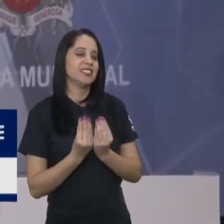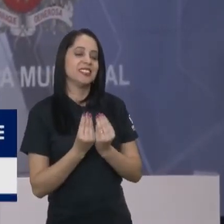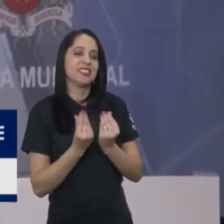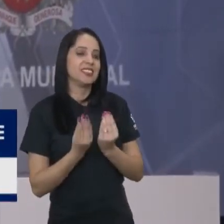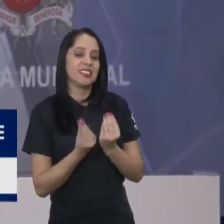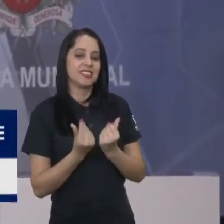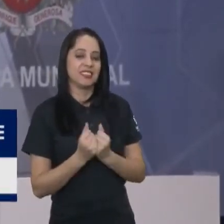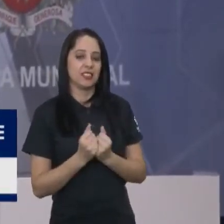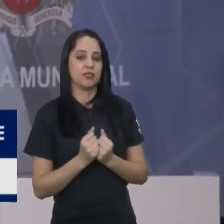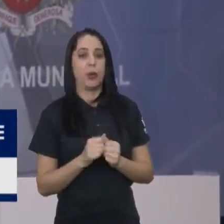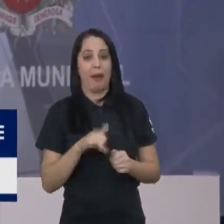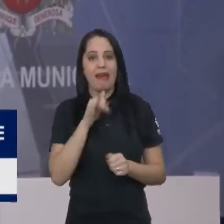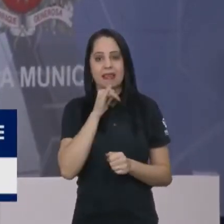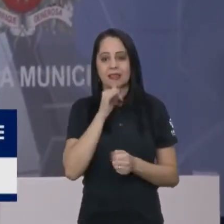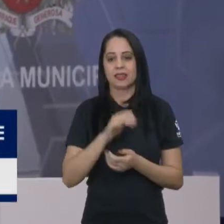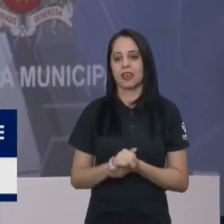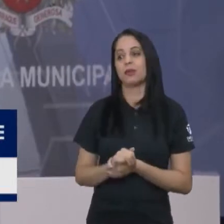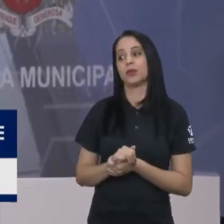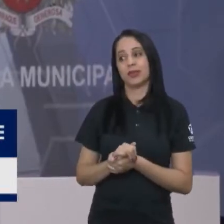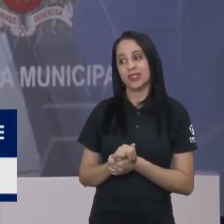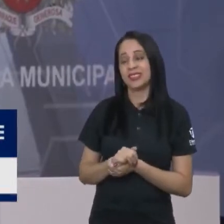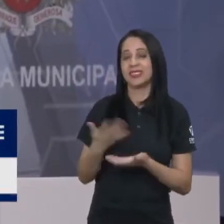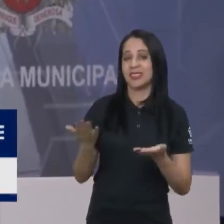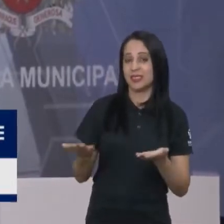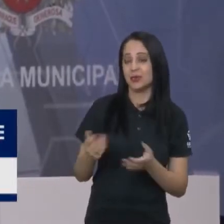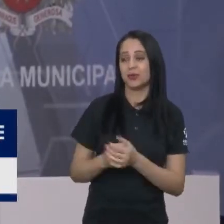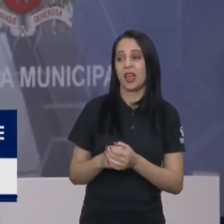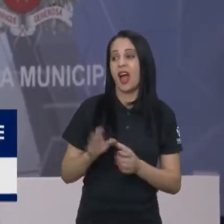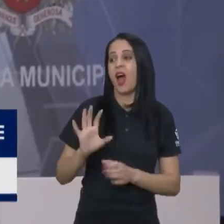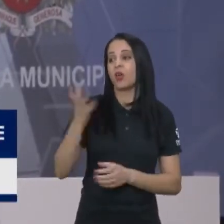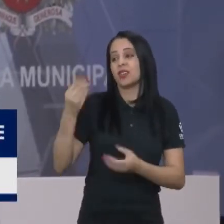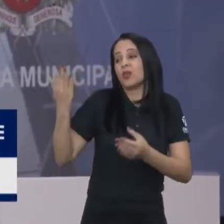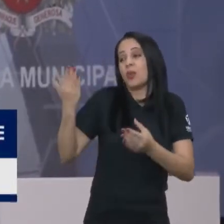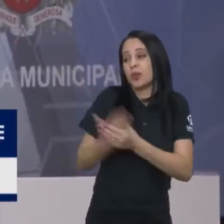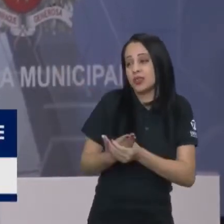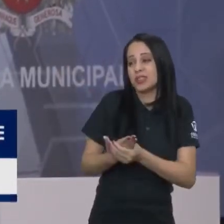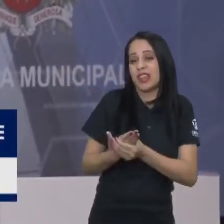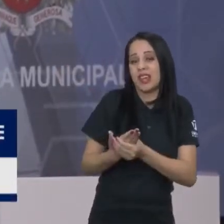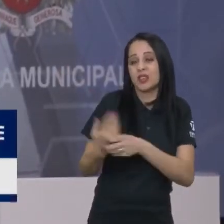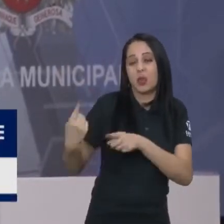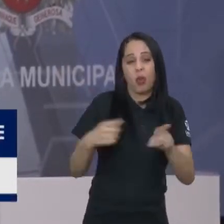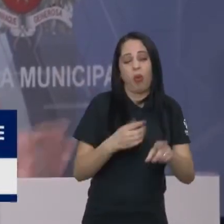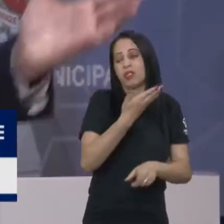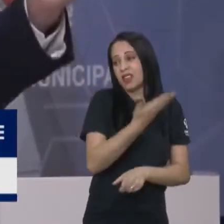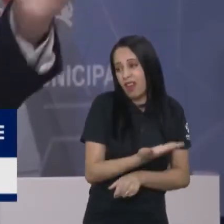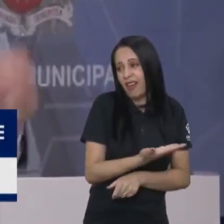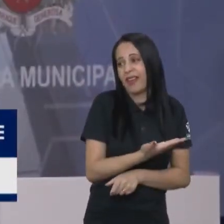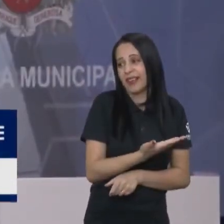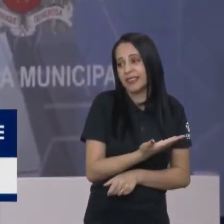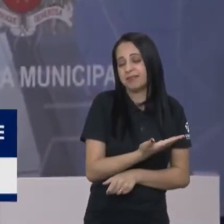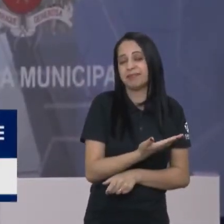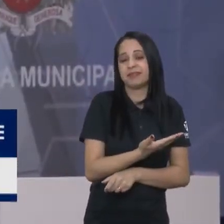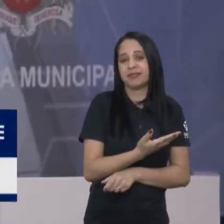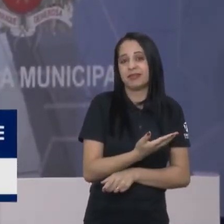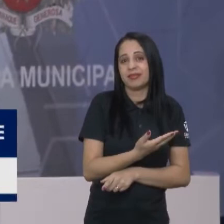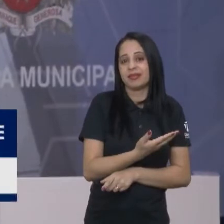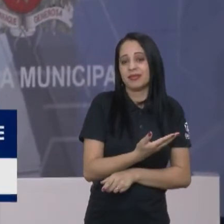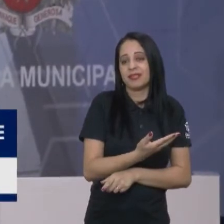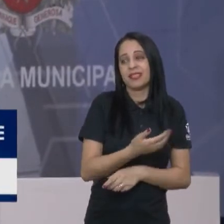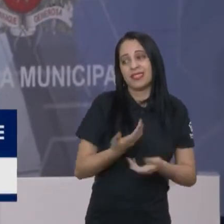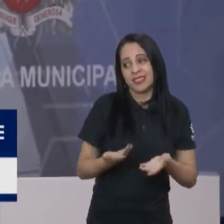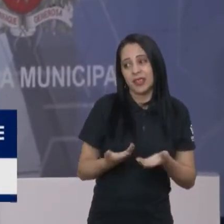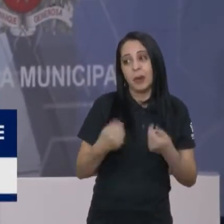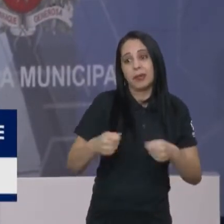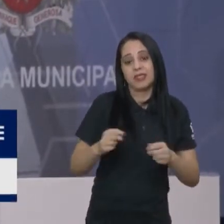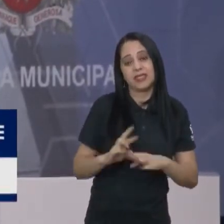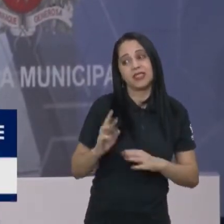é o seguinte, eu tenho isso aqui, ó, foi uma injustiça, tem um processo aqui, né, das irmãzinhas, irmã Domitila. Olha, Eduardo, e